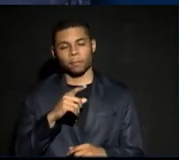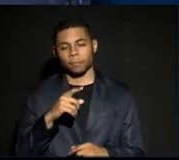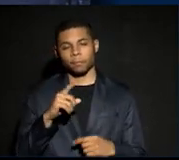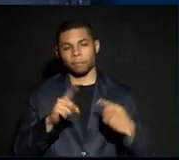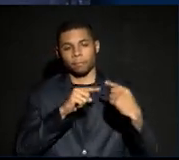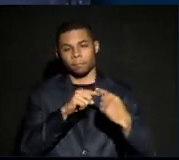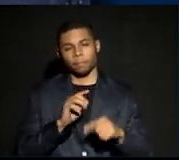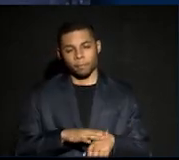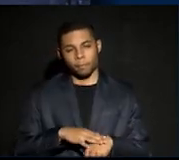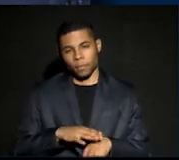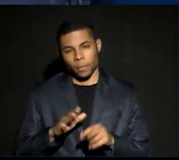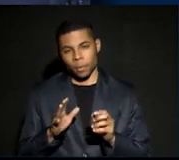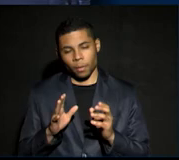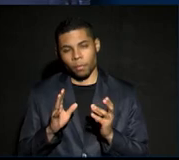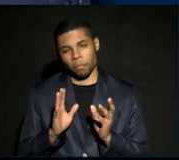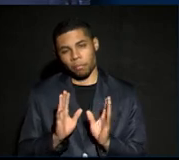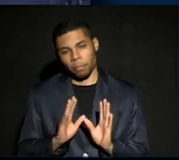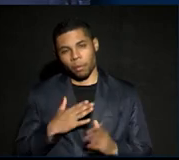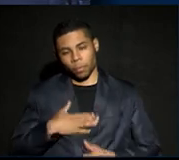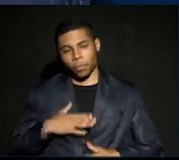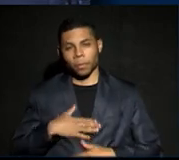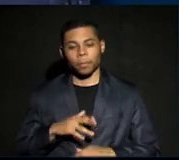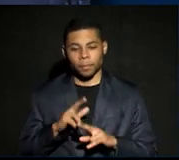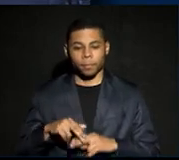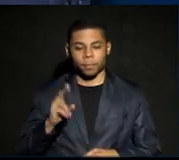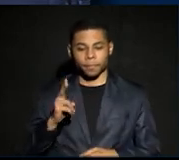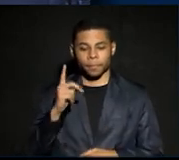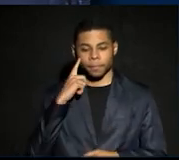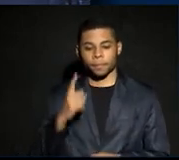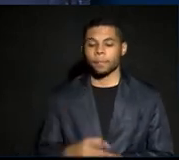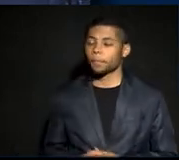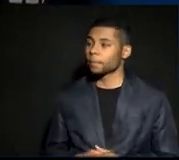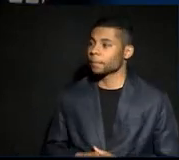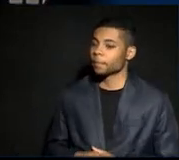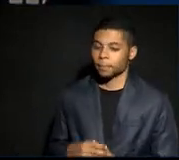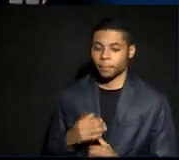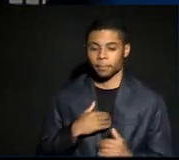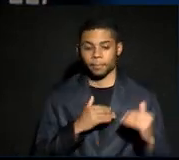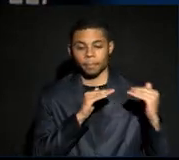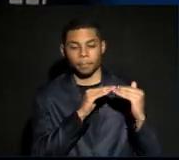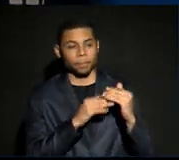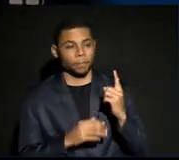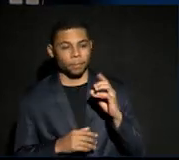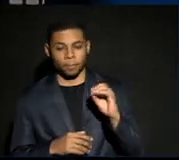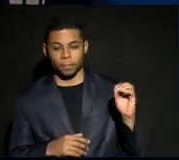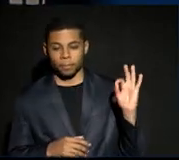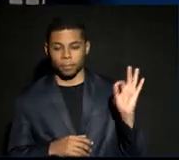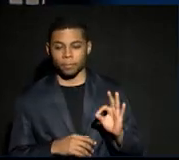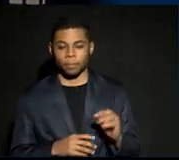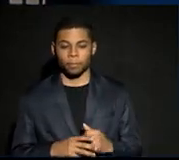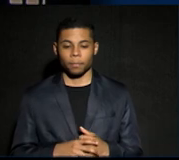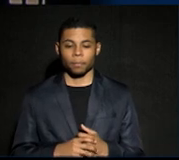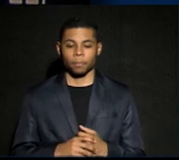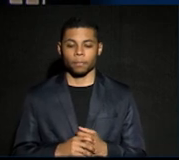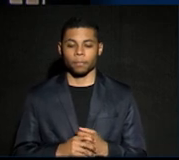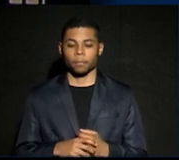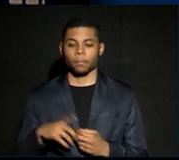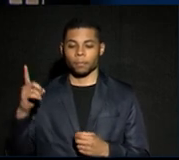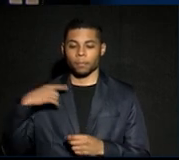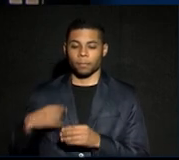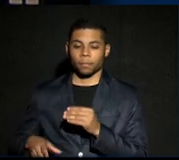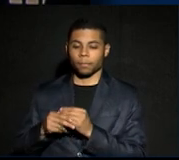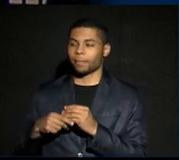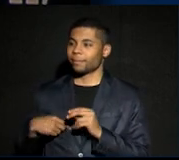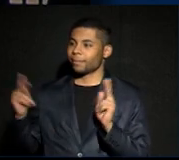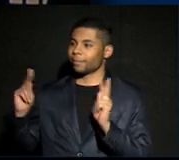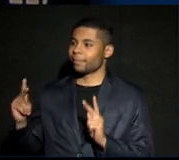num prazo razoável. A gente não vai querer levar esse negócio até as calendas gregas. Né? Eu concordo 100% com a sua adição. Fizemos